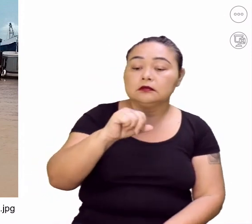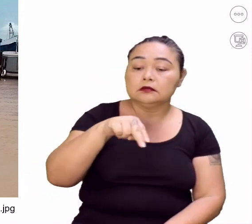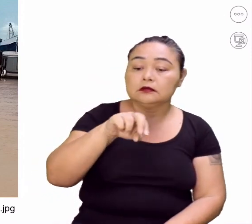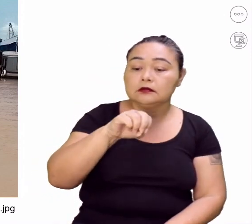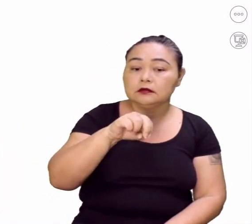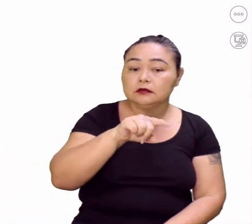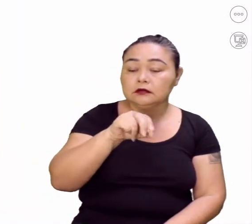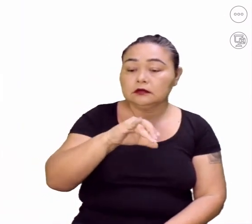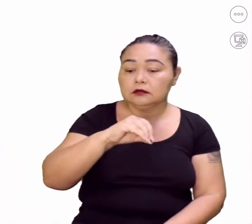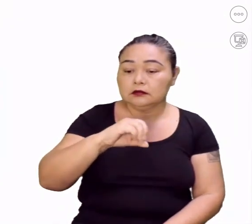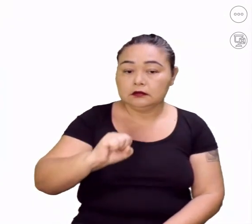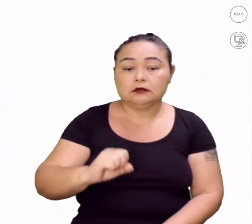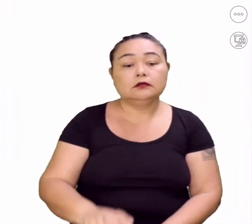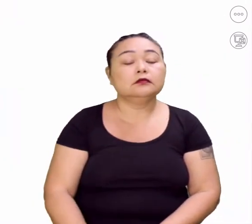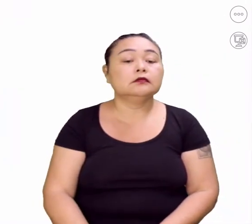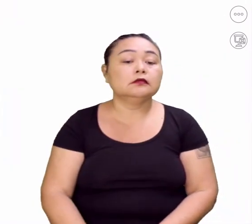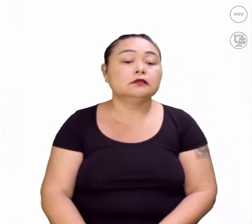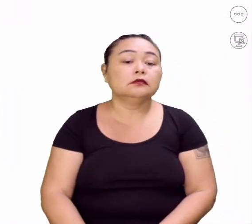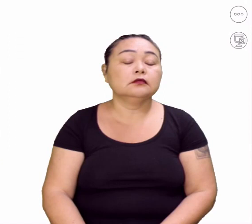bem.